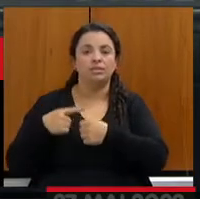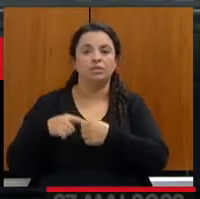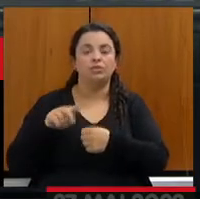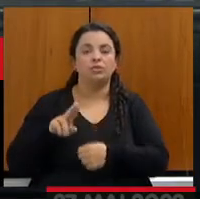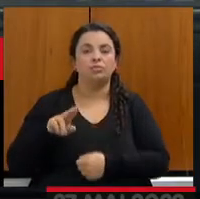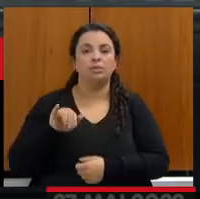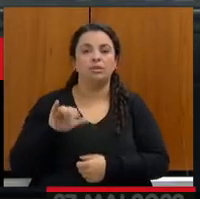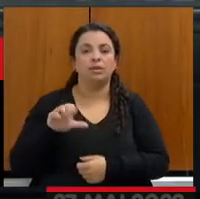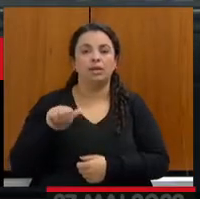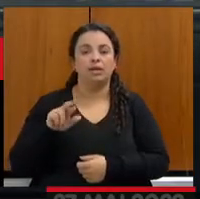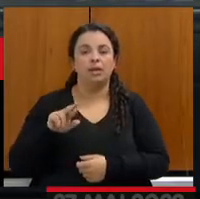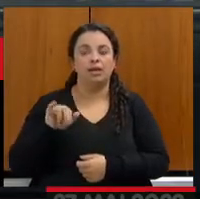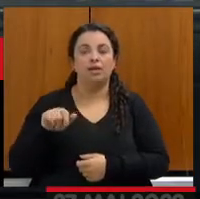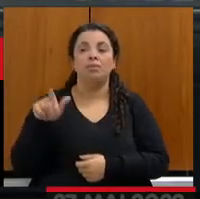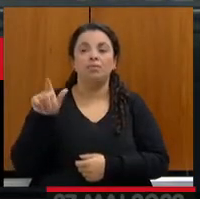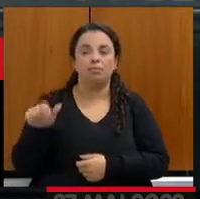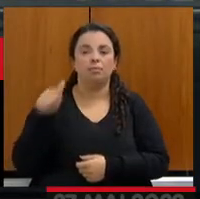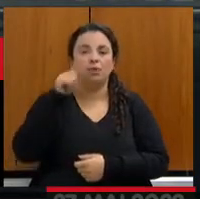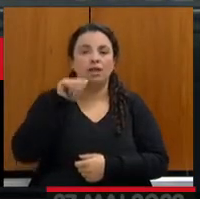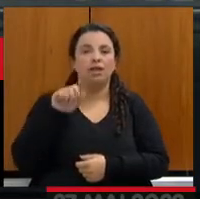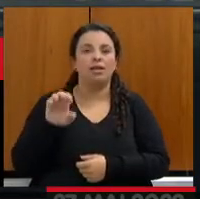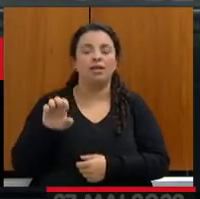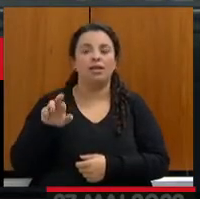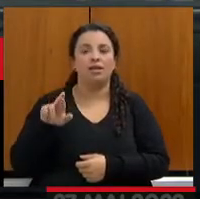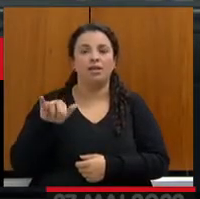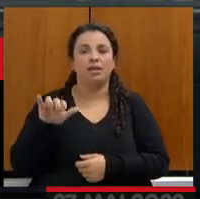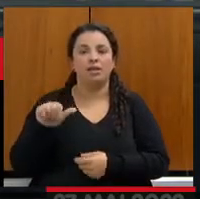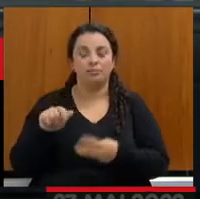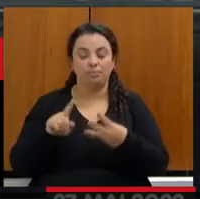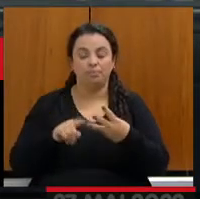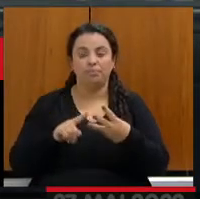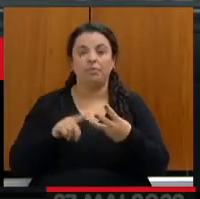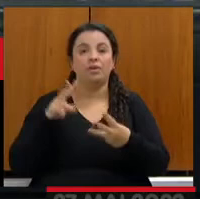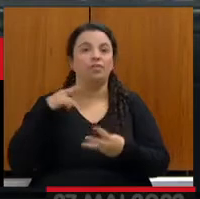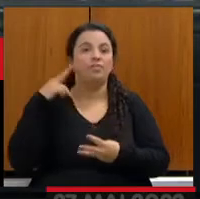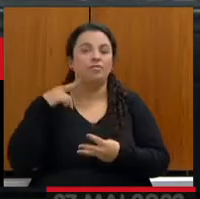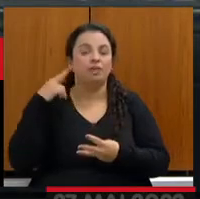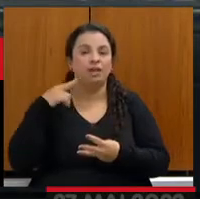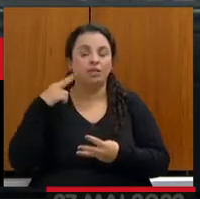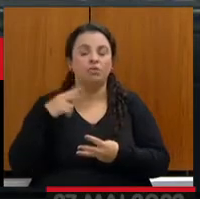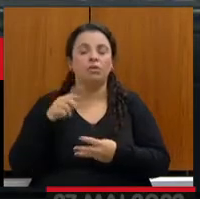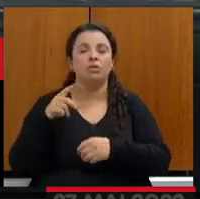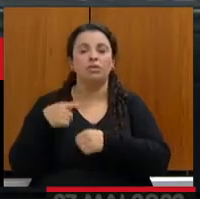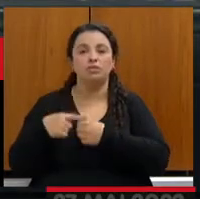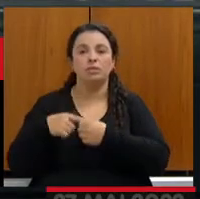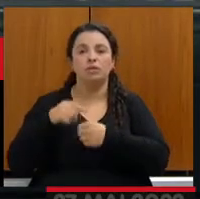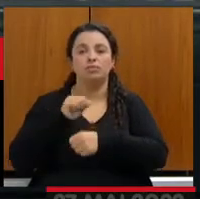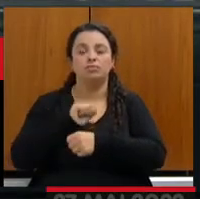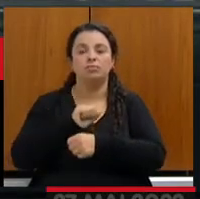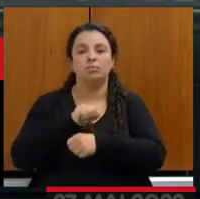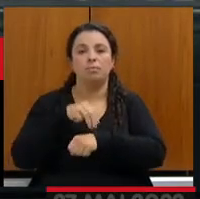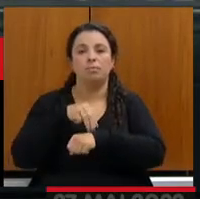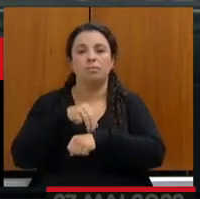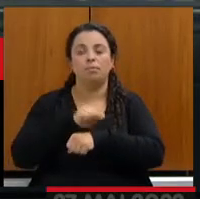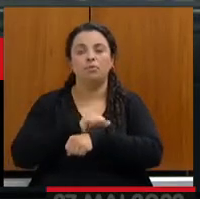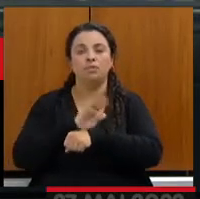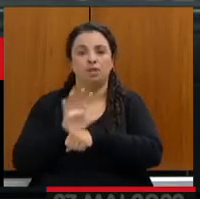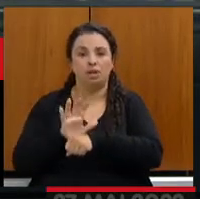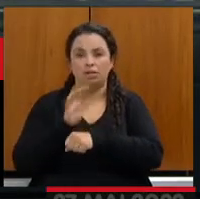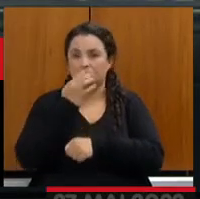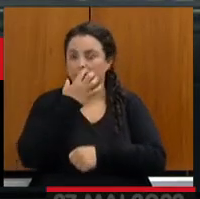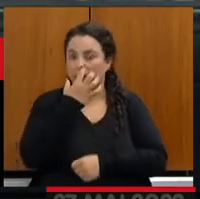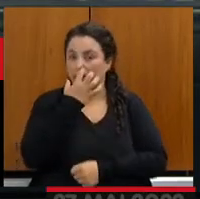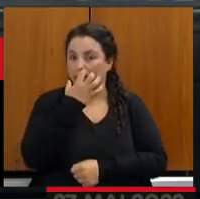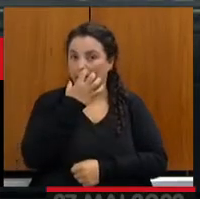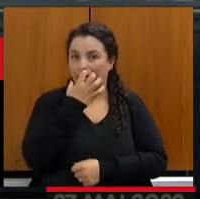e também a vereadora Iara Pimentel de Montes Claros o